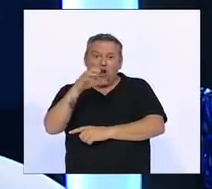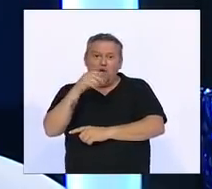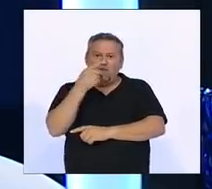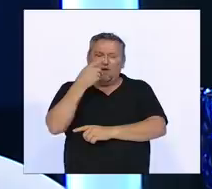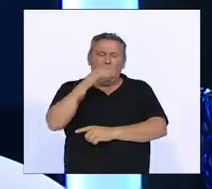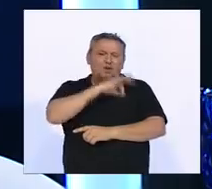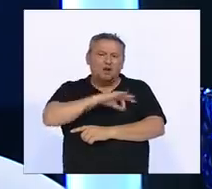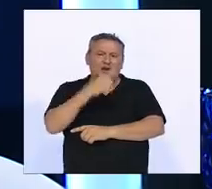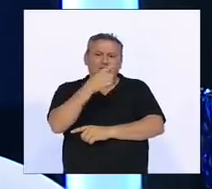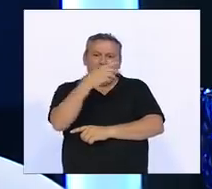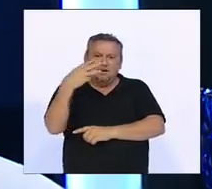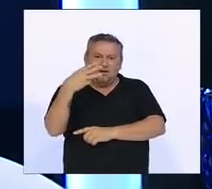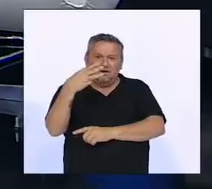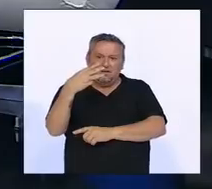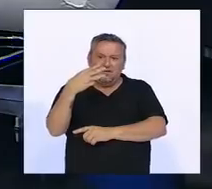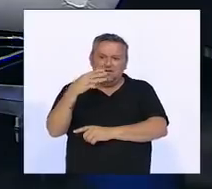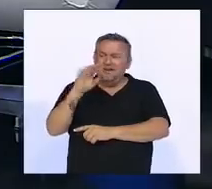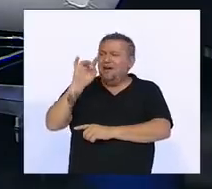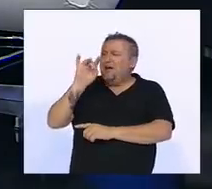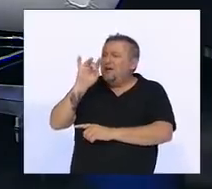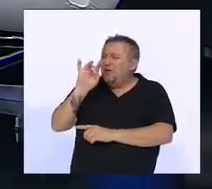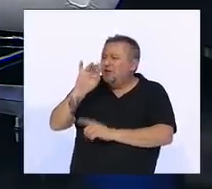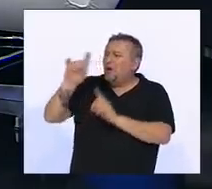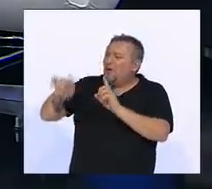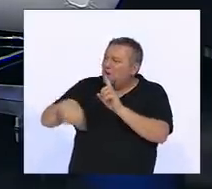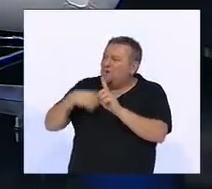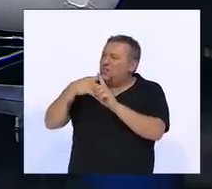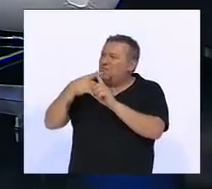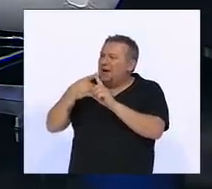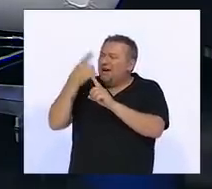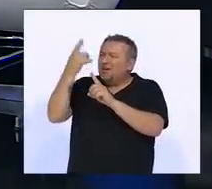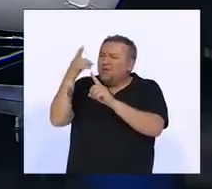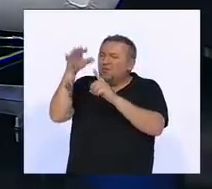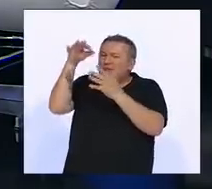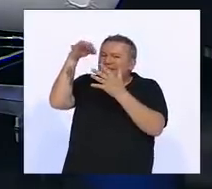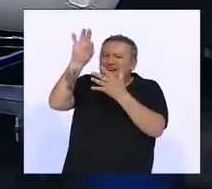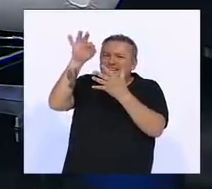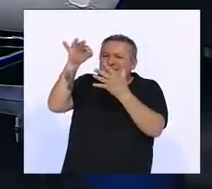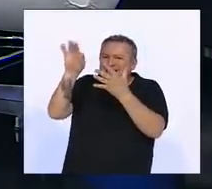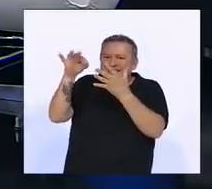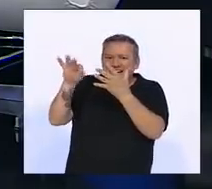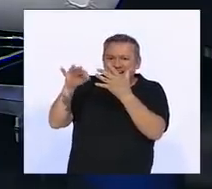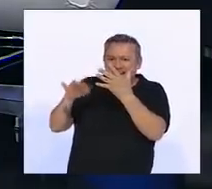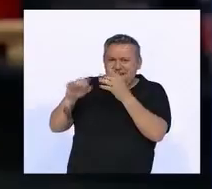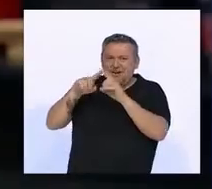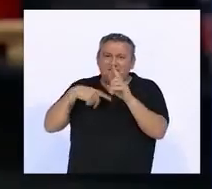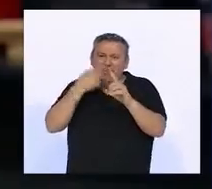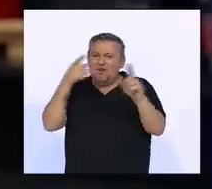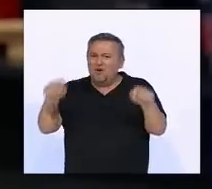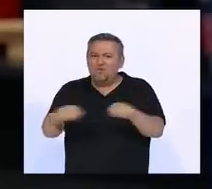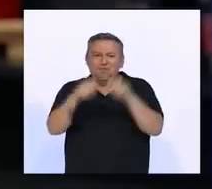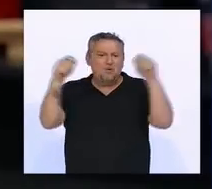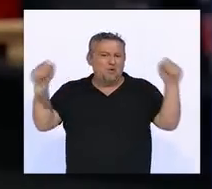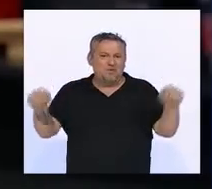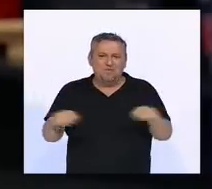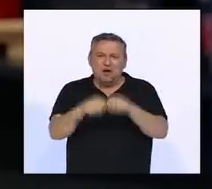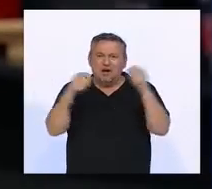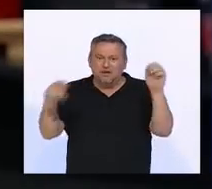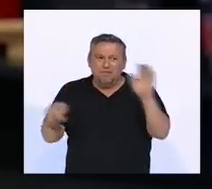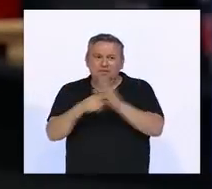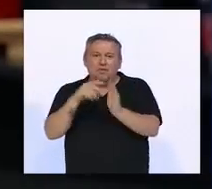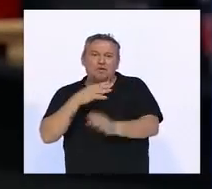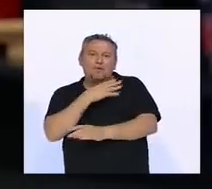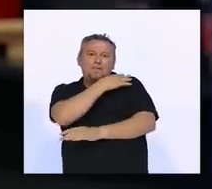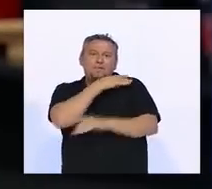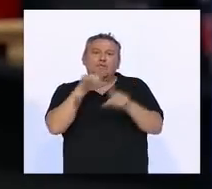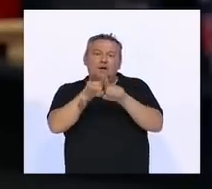13º salário? Não, isso é apenas mais uma cereja do bolo, entendeu? Ele vem falando bobagens, o próprio capitão com